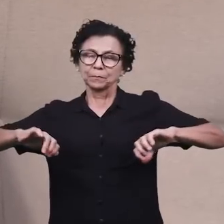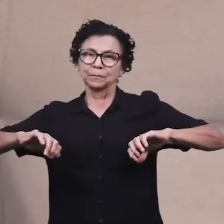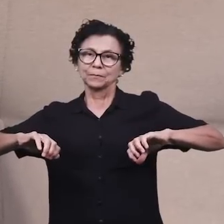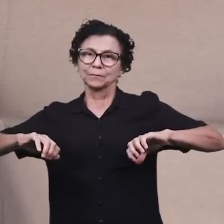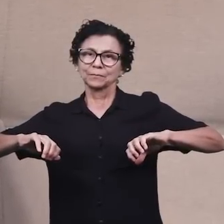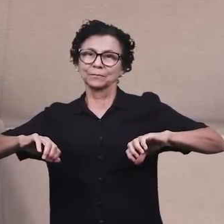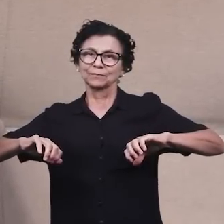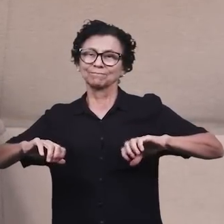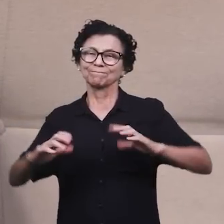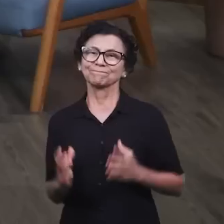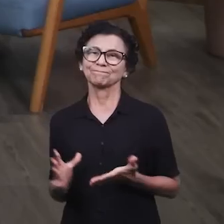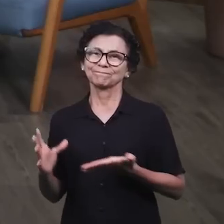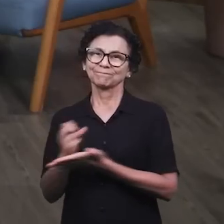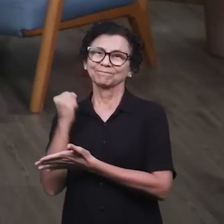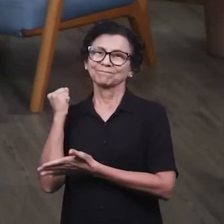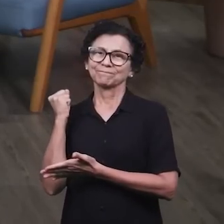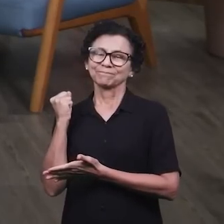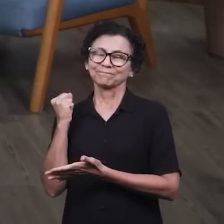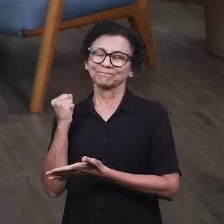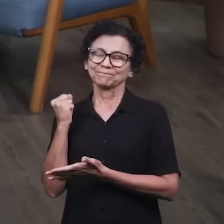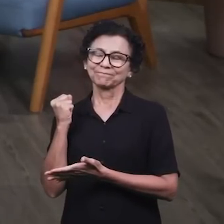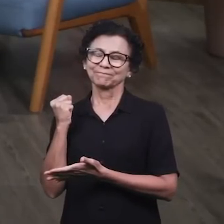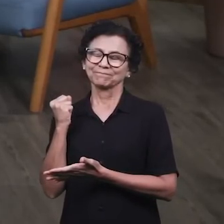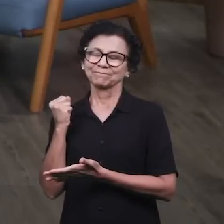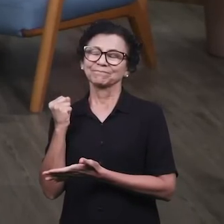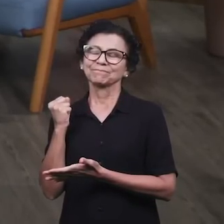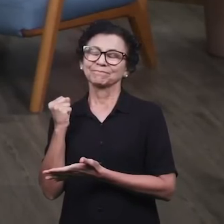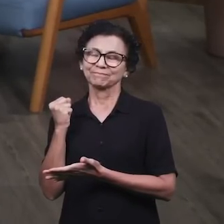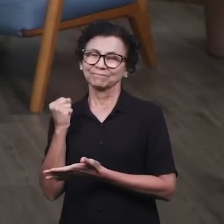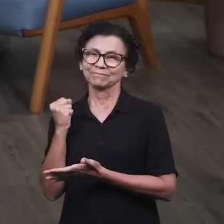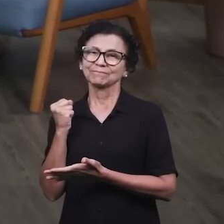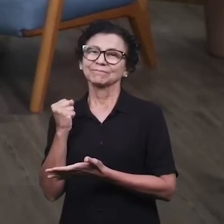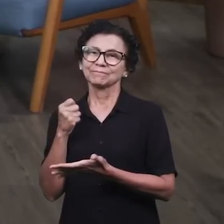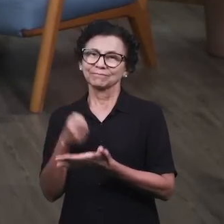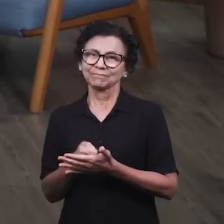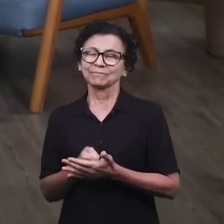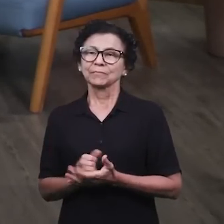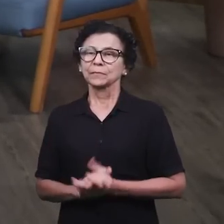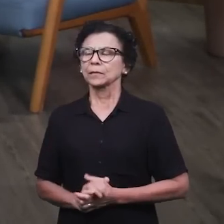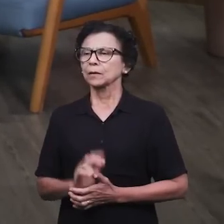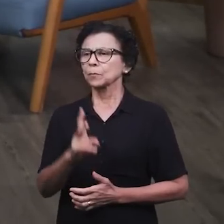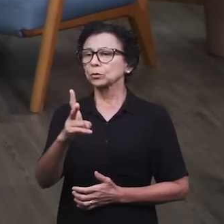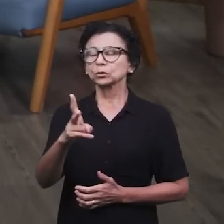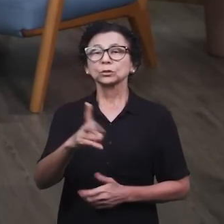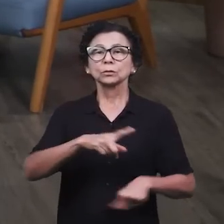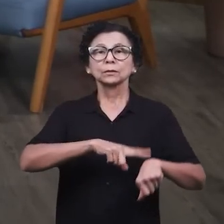do lado de quem seja trigo. Então não há essa distinção, estão todos juntos, né? Mas